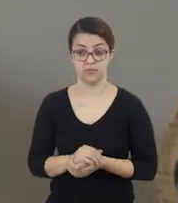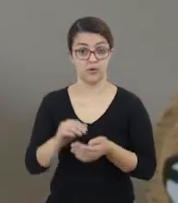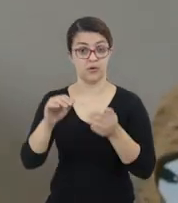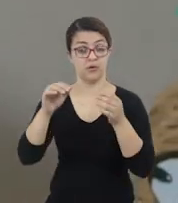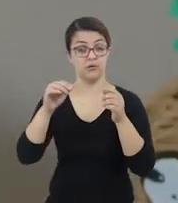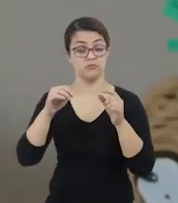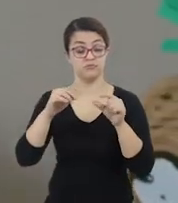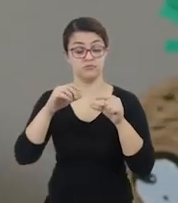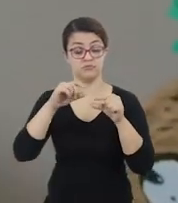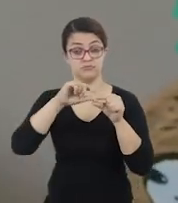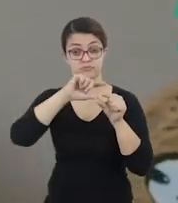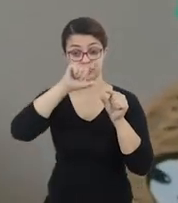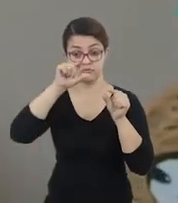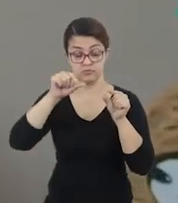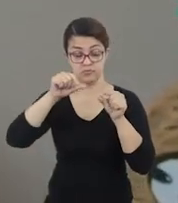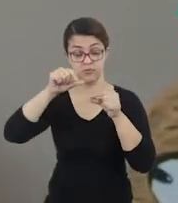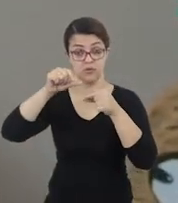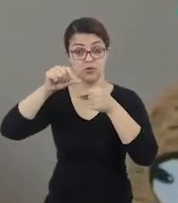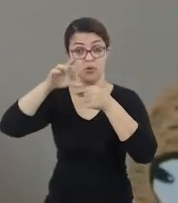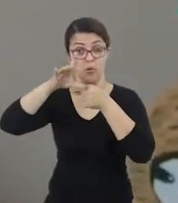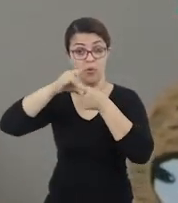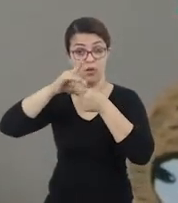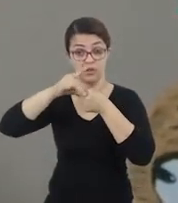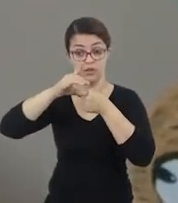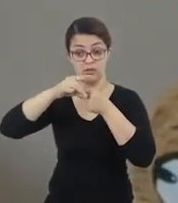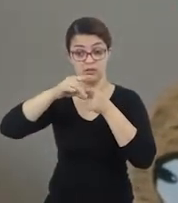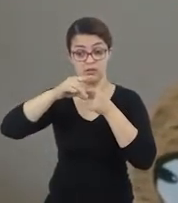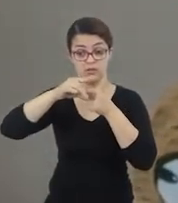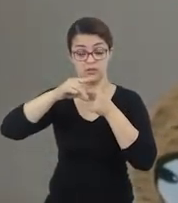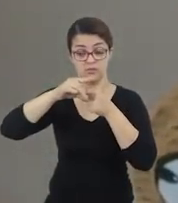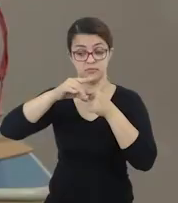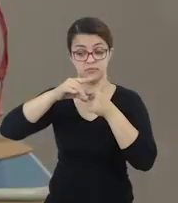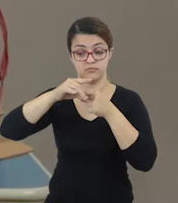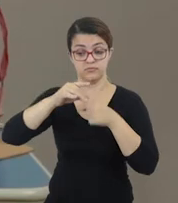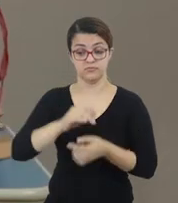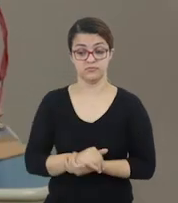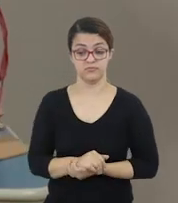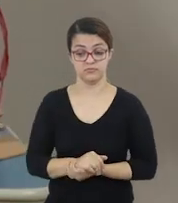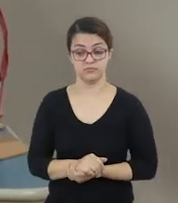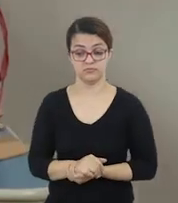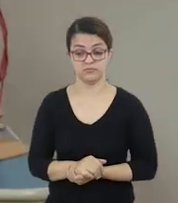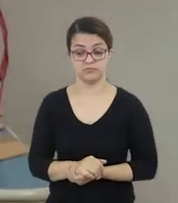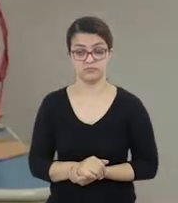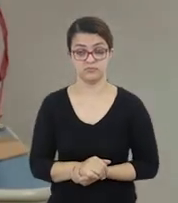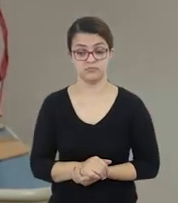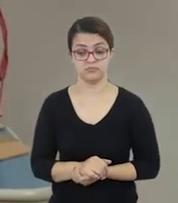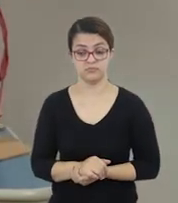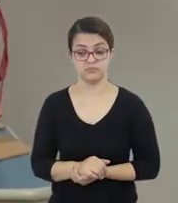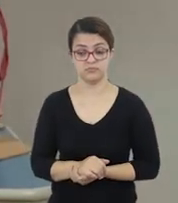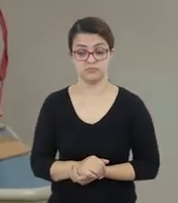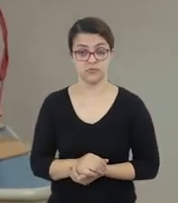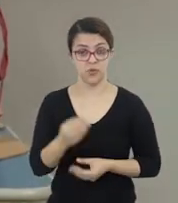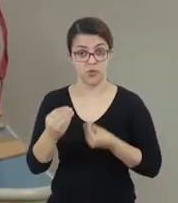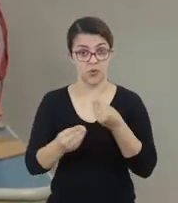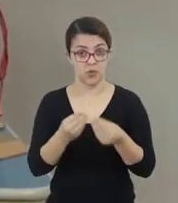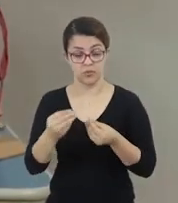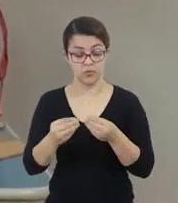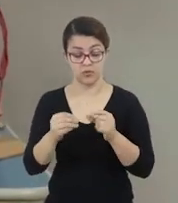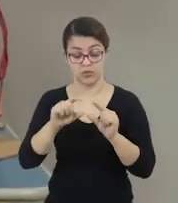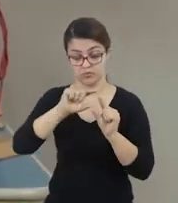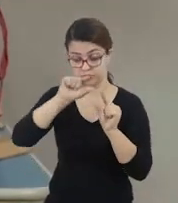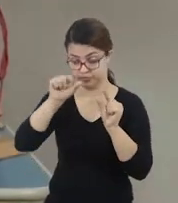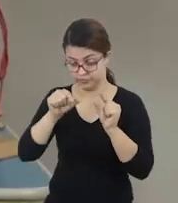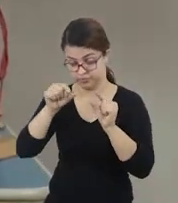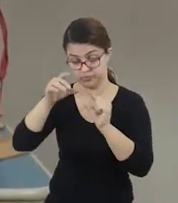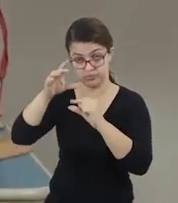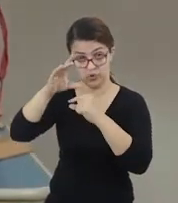cima, assim, tá? Vou colocar aqui um pouquinho de cola para vocês verem como que ele